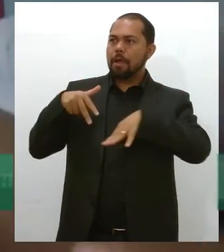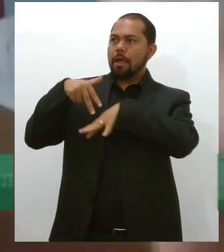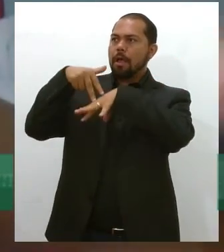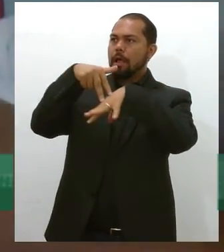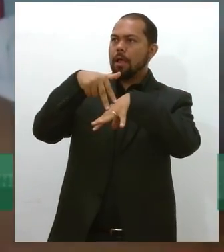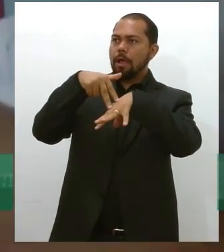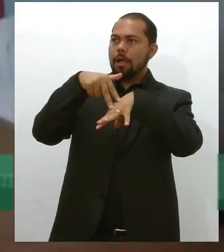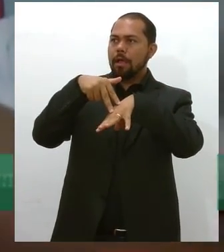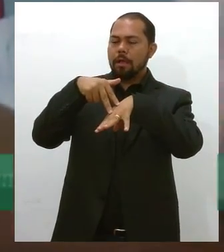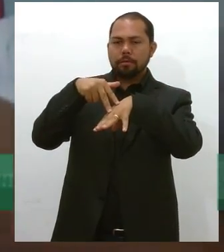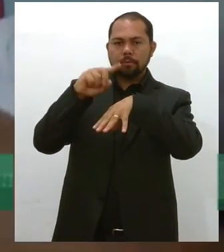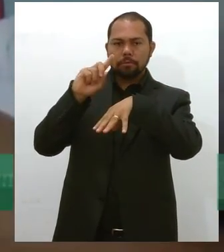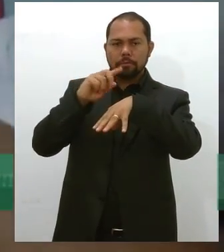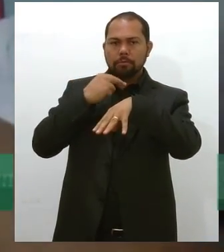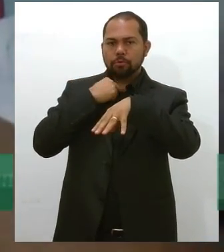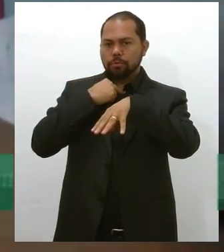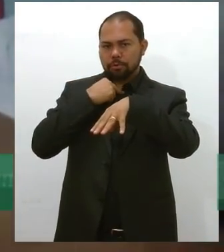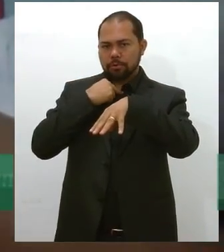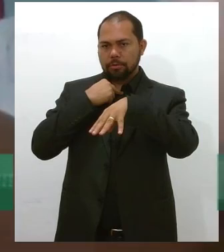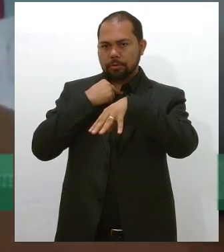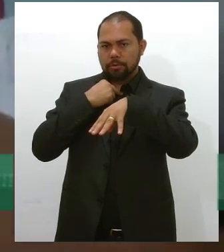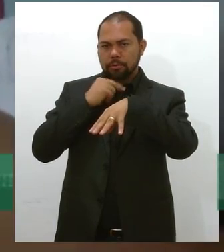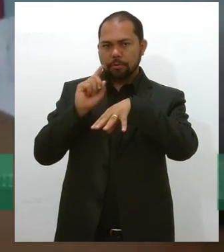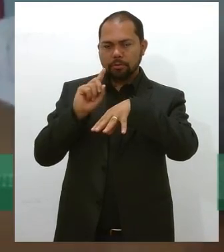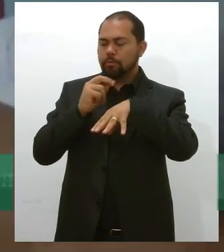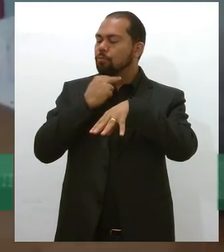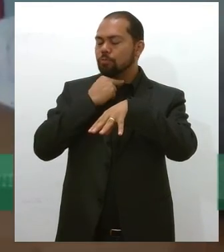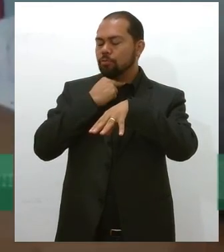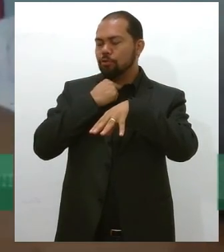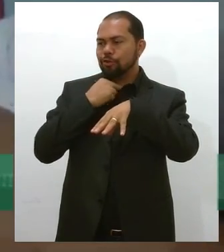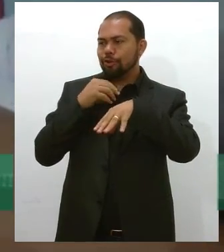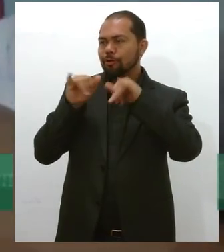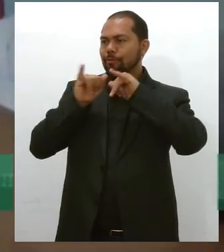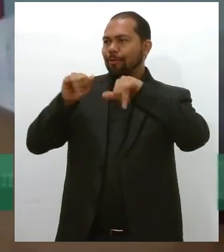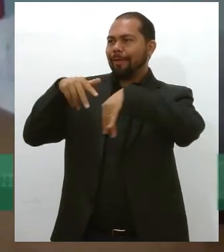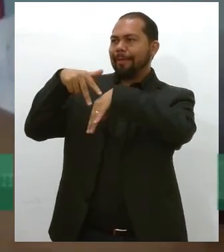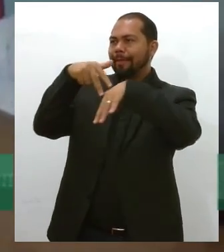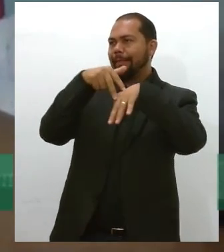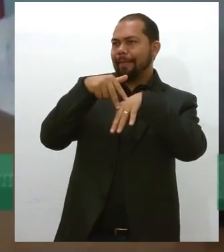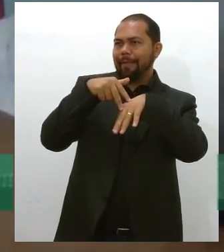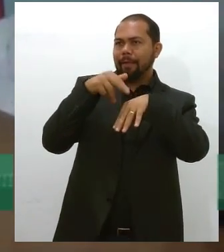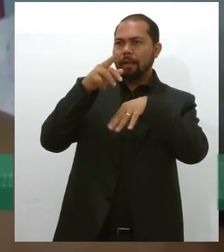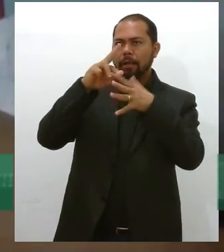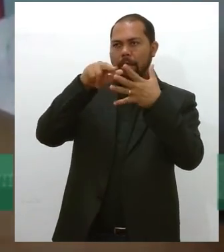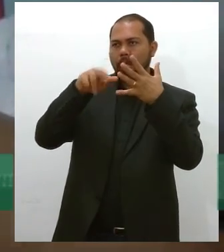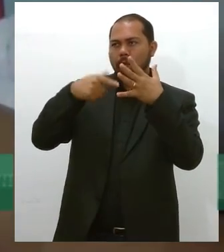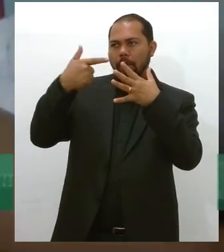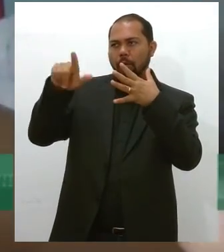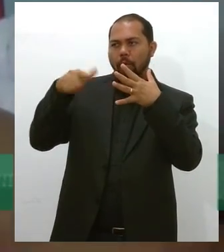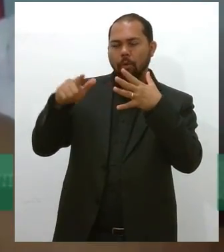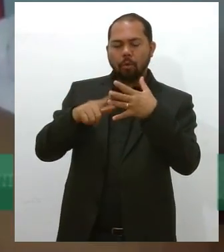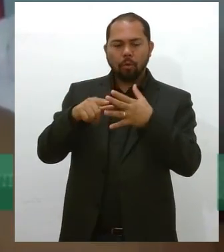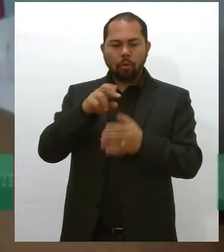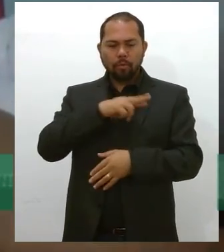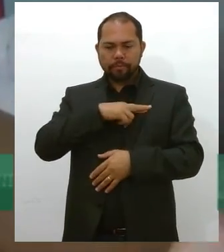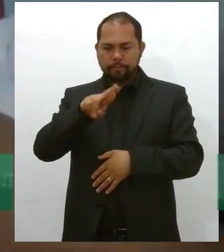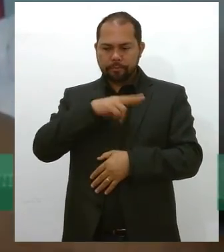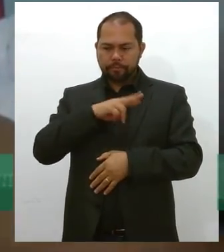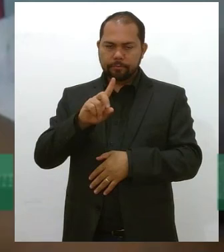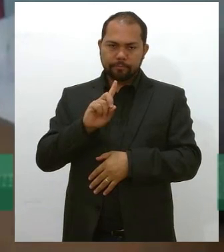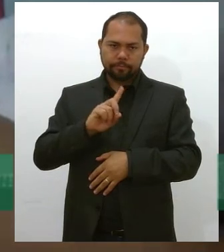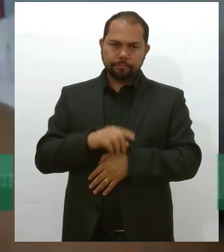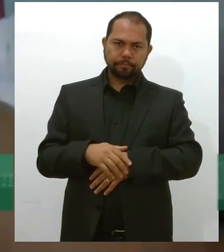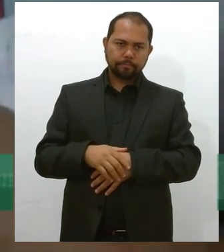acho que é importante isso, não são tão públicas, não podia se publicizar outras formas de crença religiosa, mas isso significa que elas não